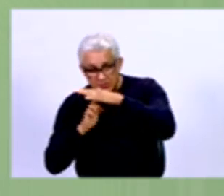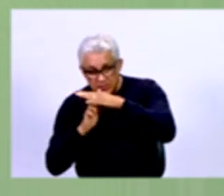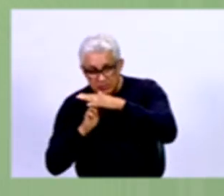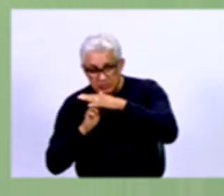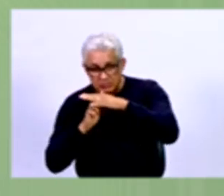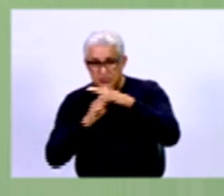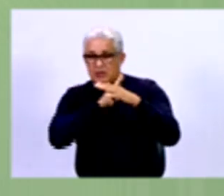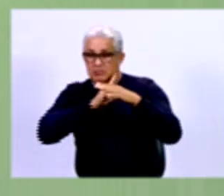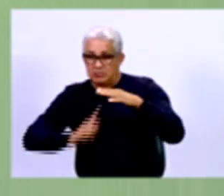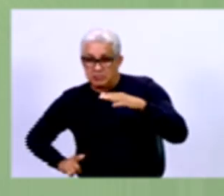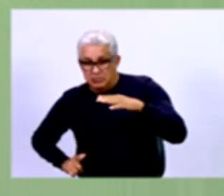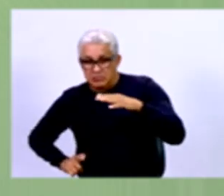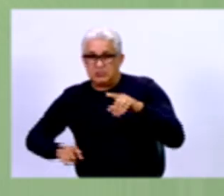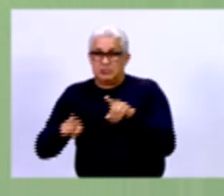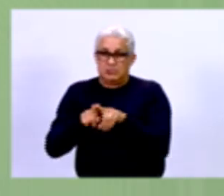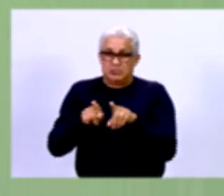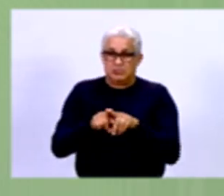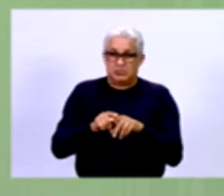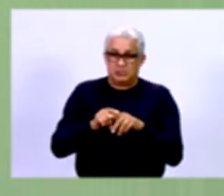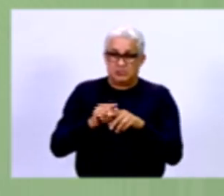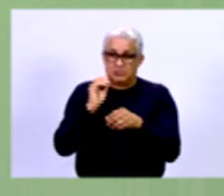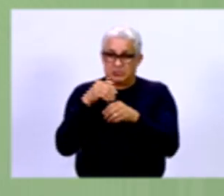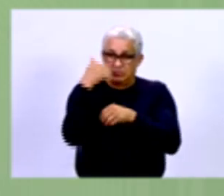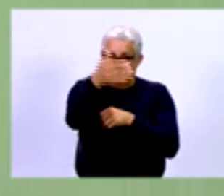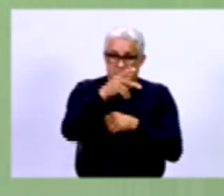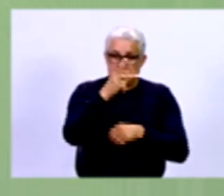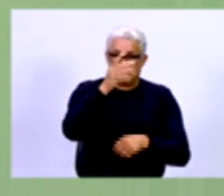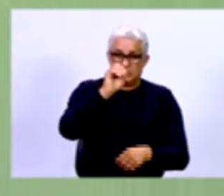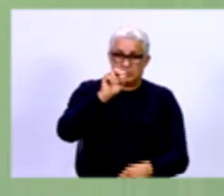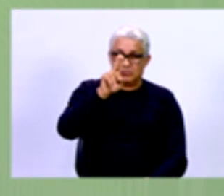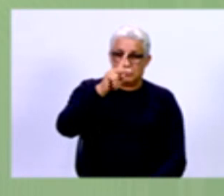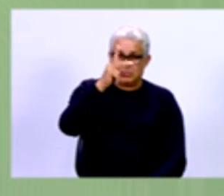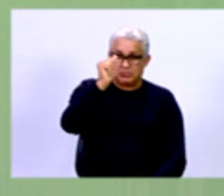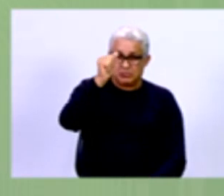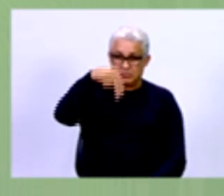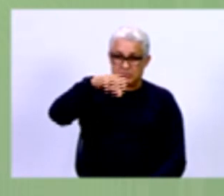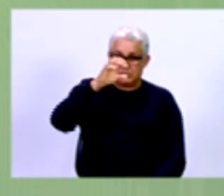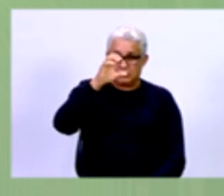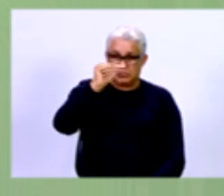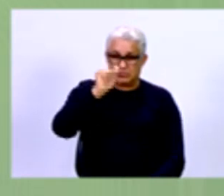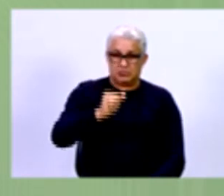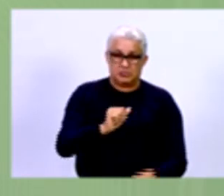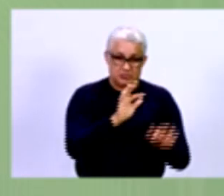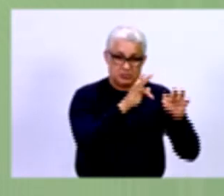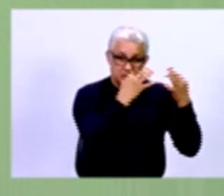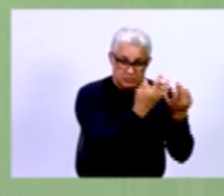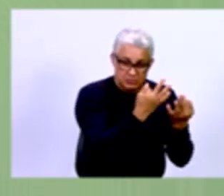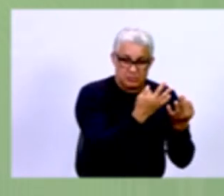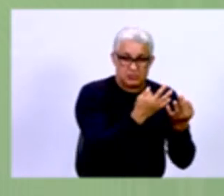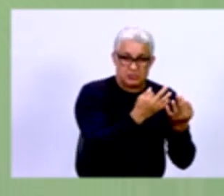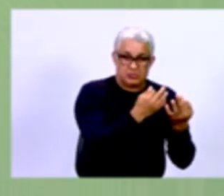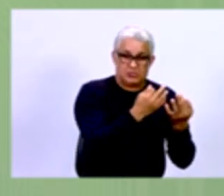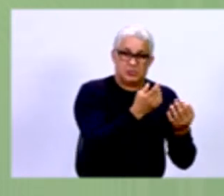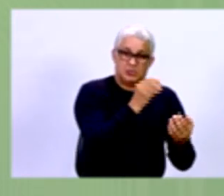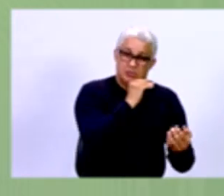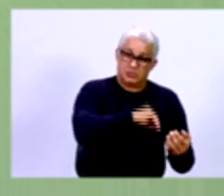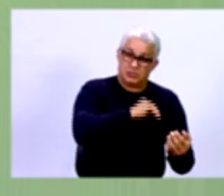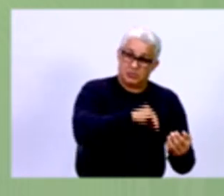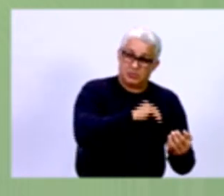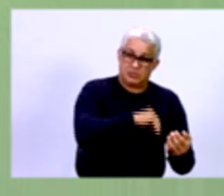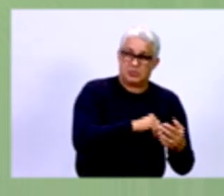poupanças públicas e poupanças externas. Então, poupança das famílias, renda não gasta no